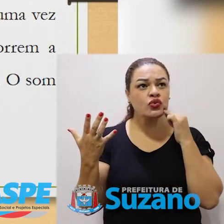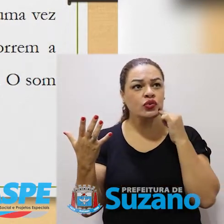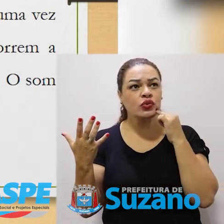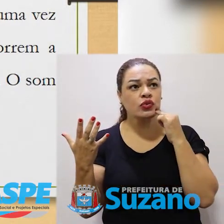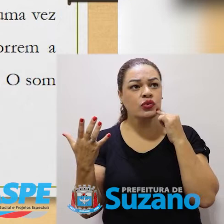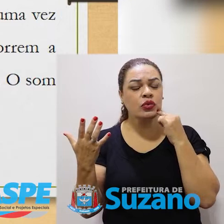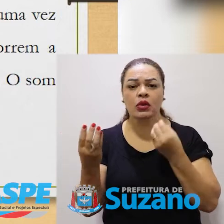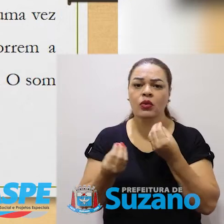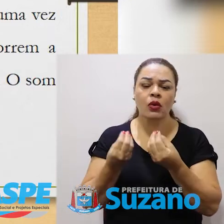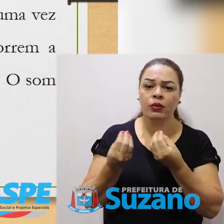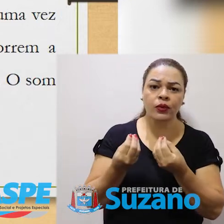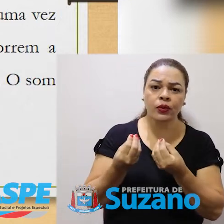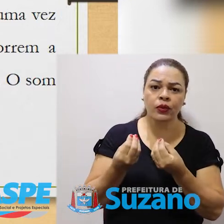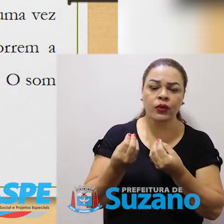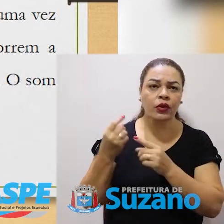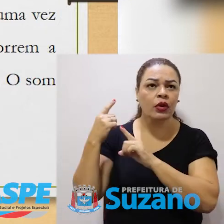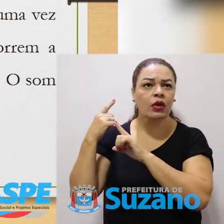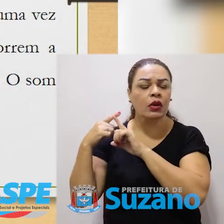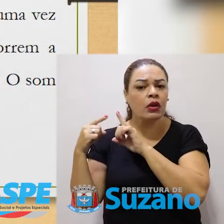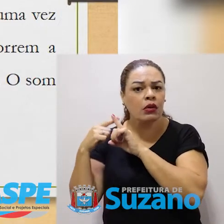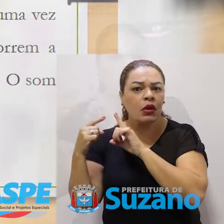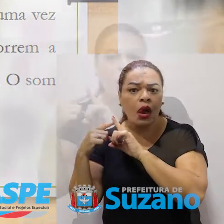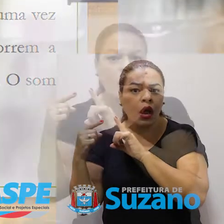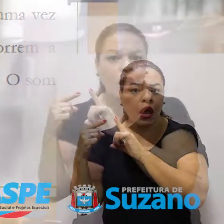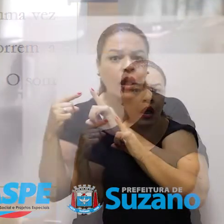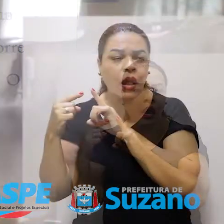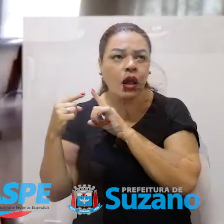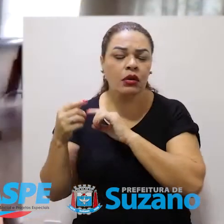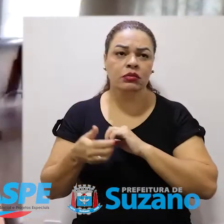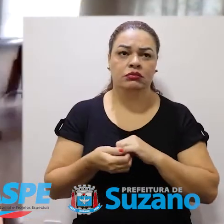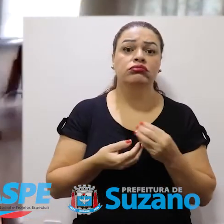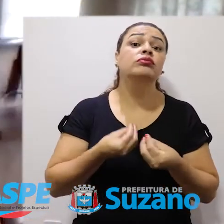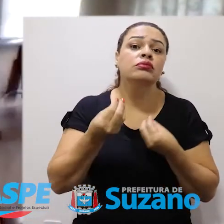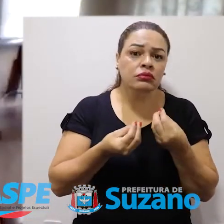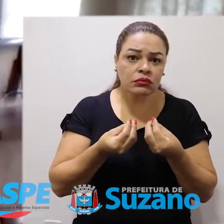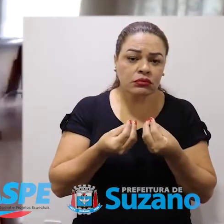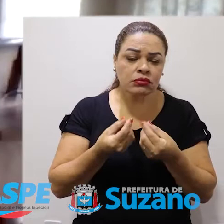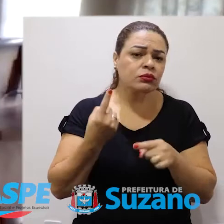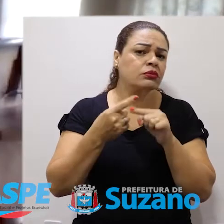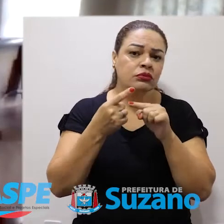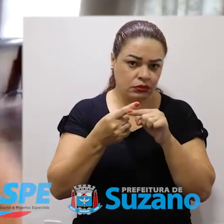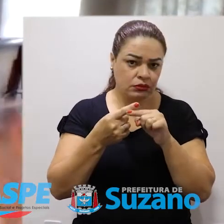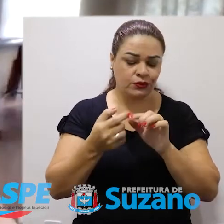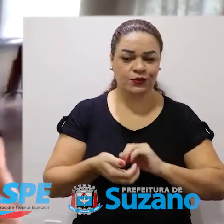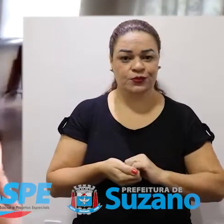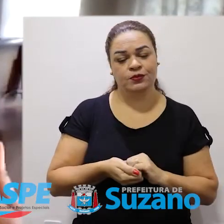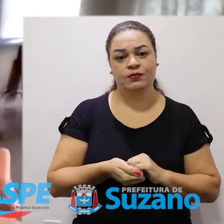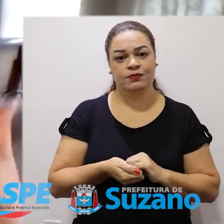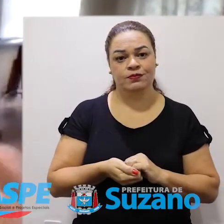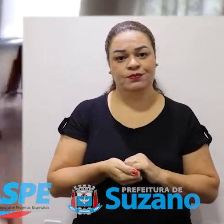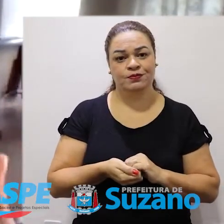surdas e da onde vem essa lógica da gente chamar as pessoas de pessoas deficientes auditivas. E